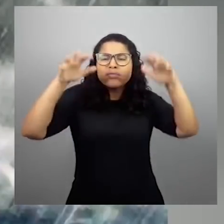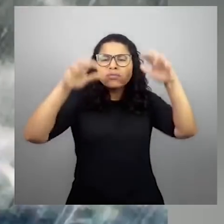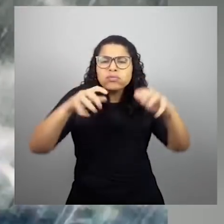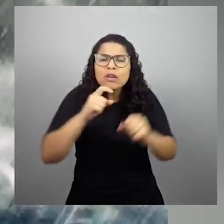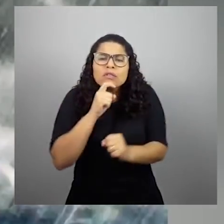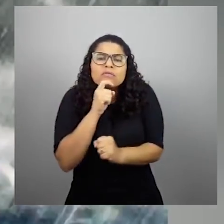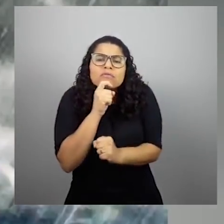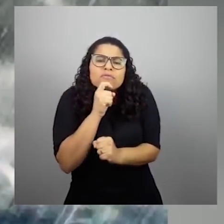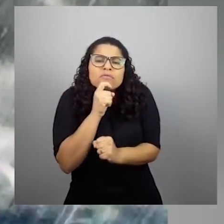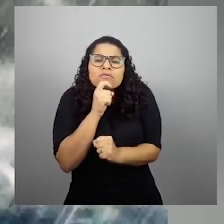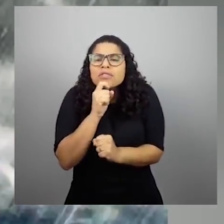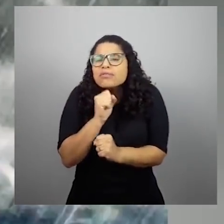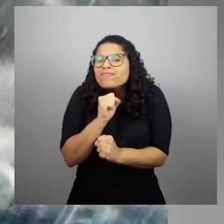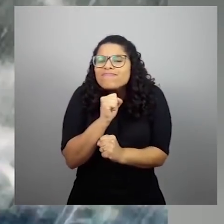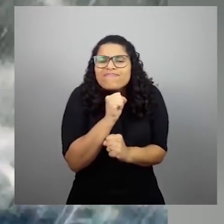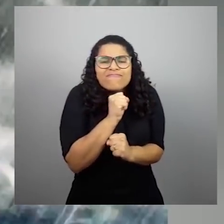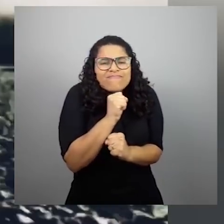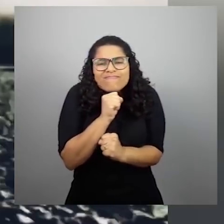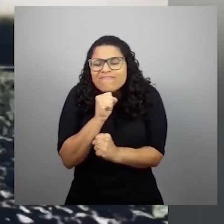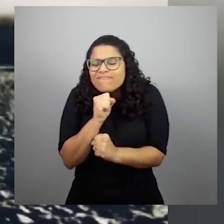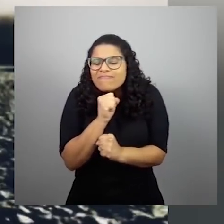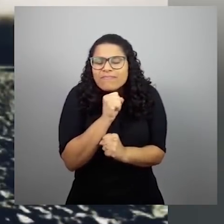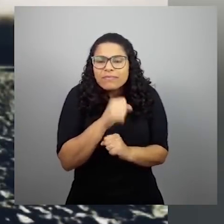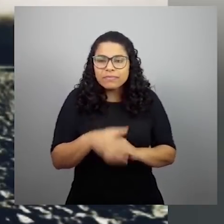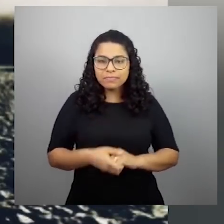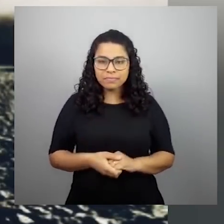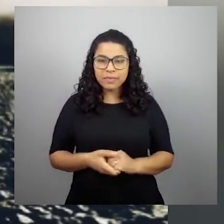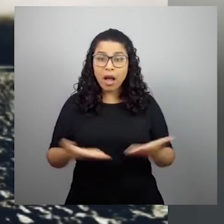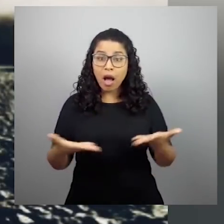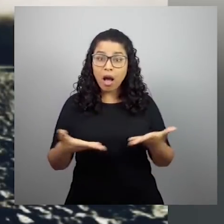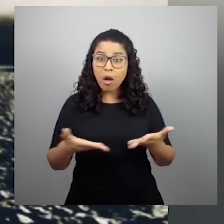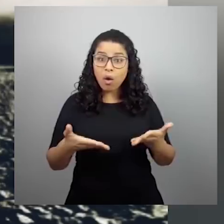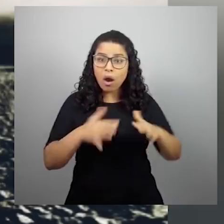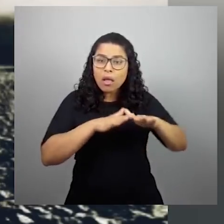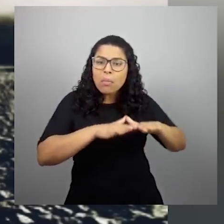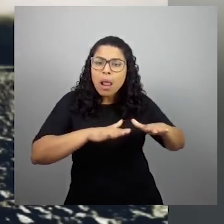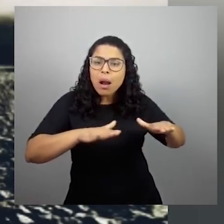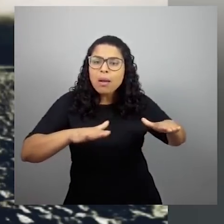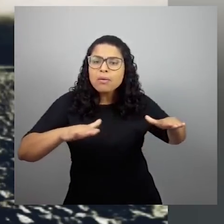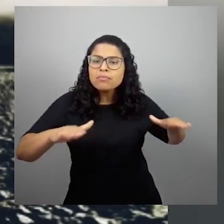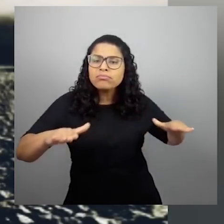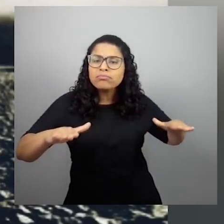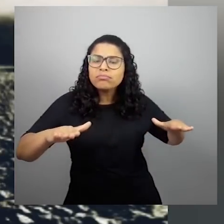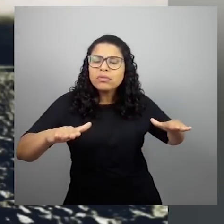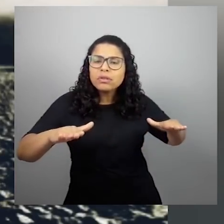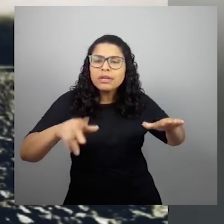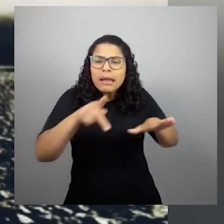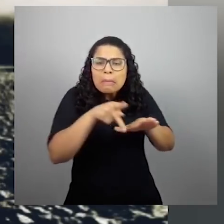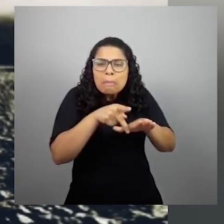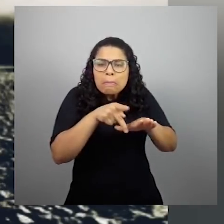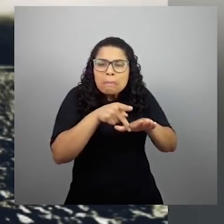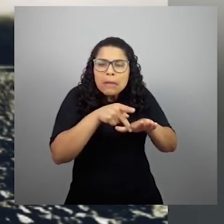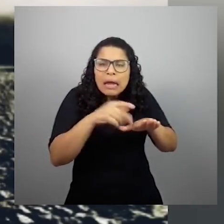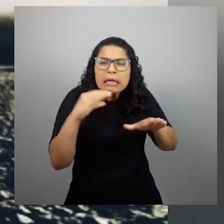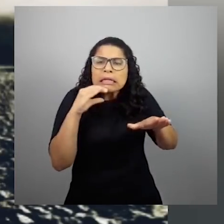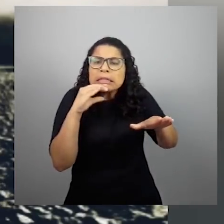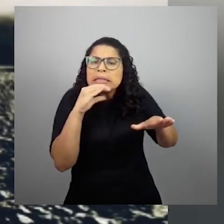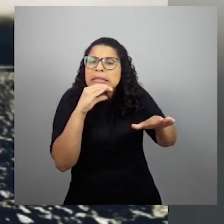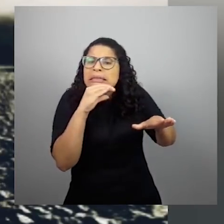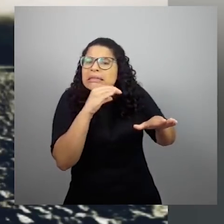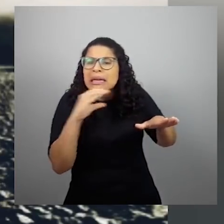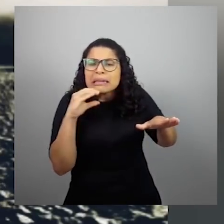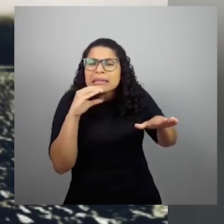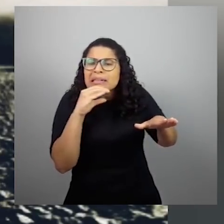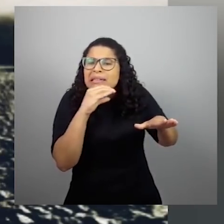tá gelado, tá frio. E agora esse asfalto quente? Ai, eu relo meu pé. Ai, tá muito quente